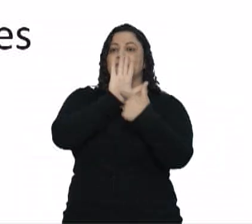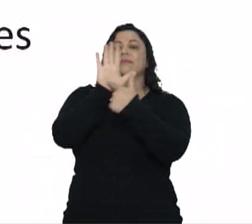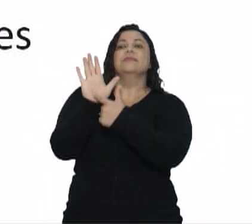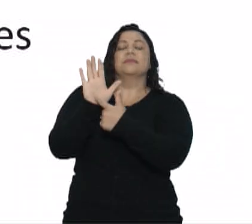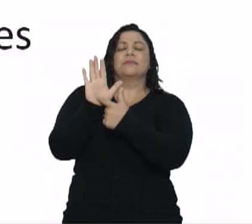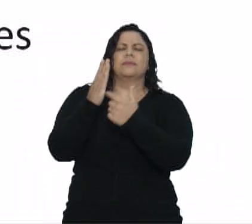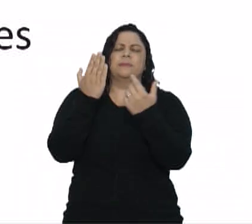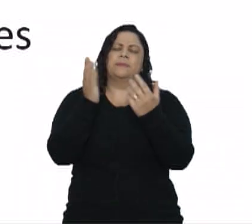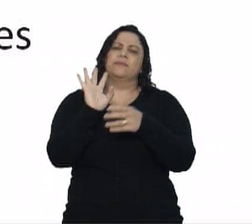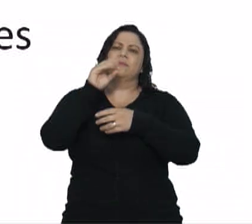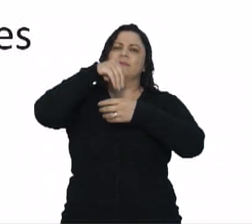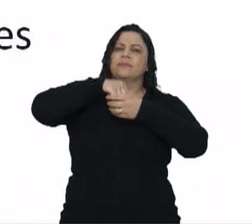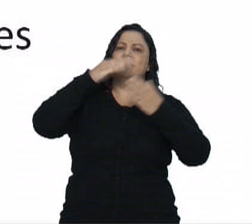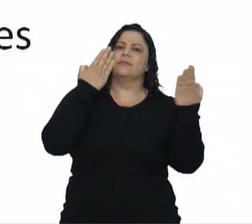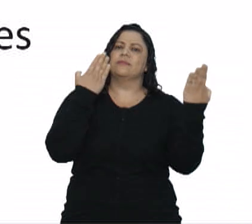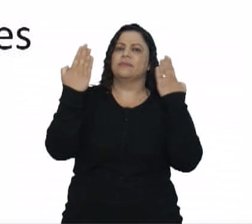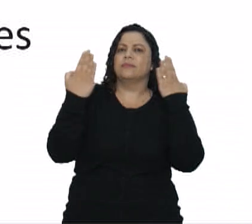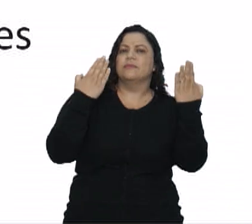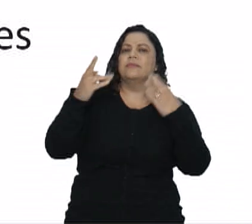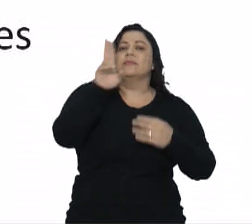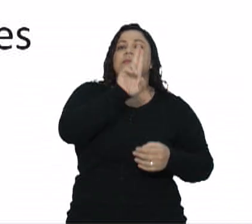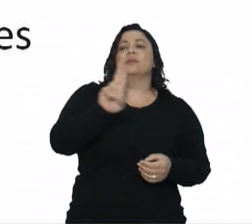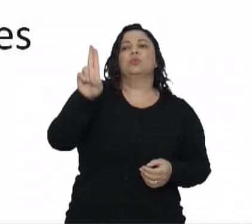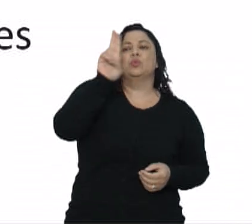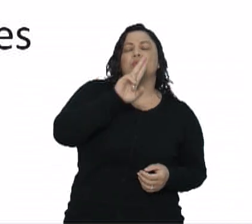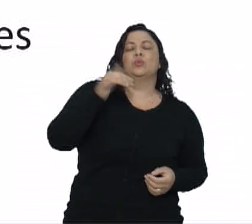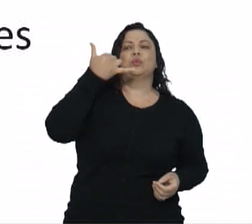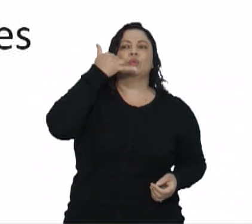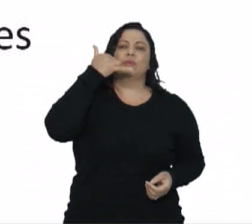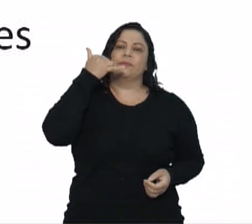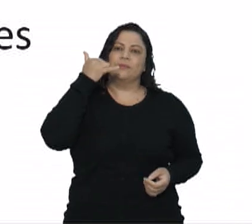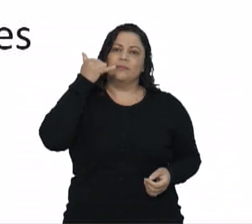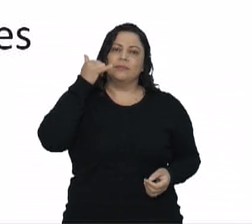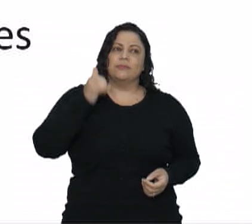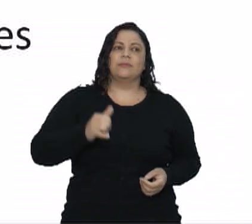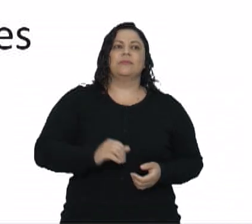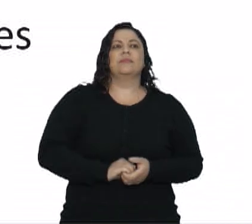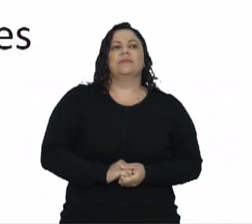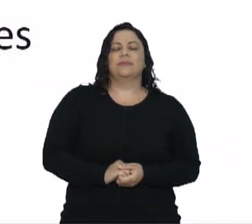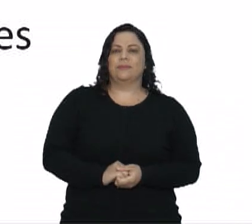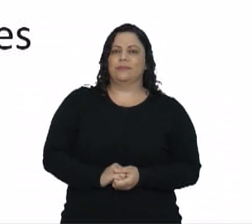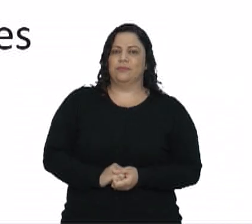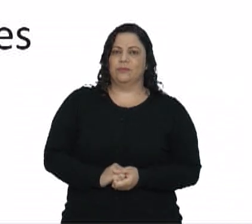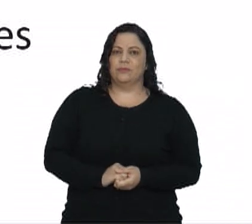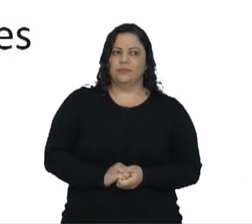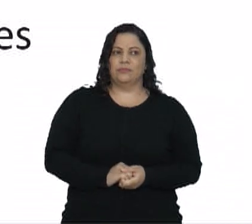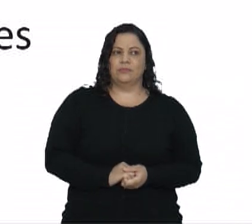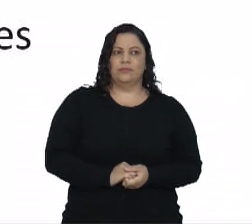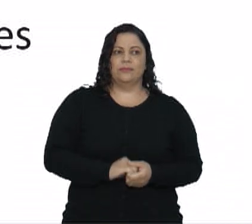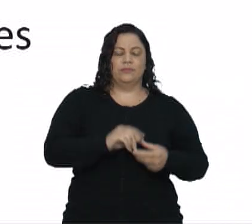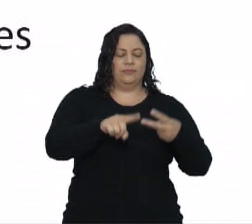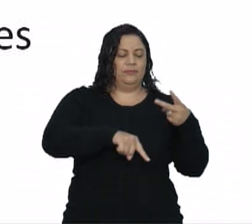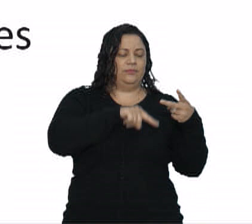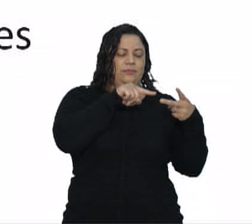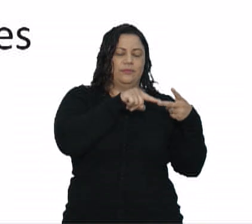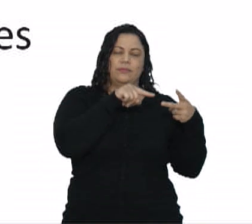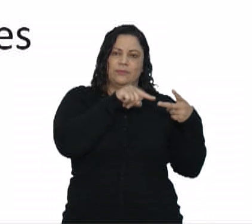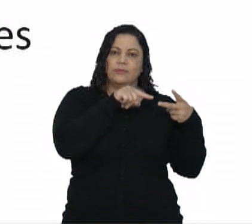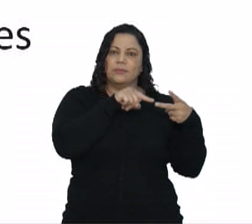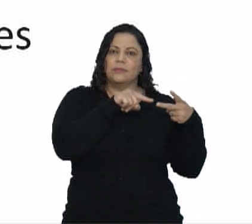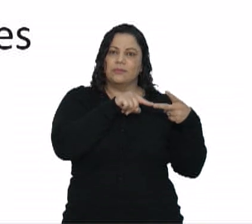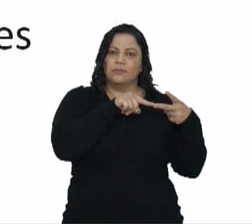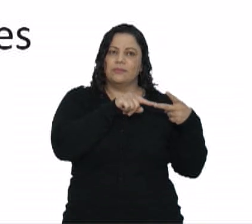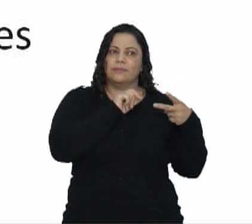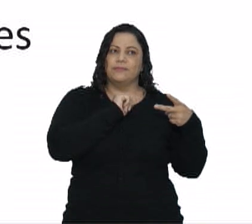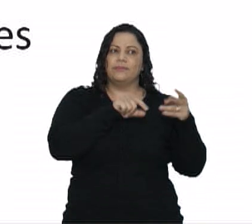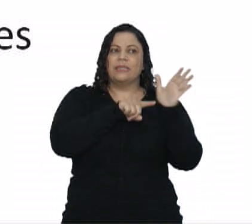área da psicologia sobre o uso dos aparelhos eletrônicos, né? Segunda coisa que a gente viu dentro da notícia, informação que a gente